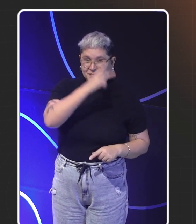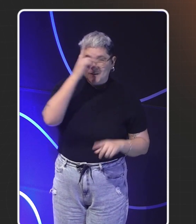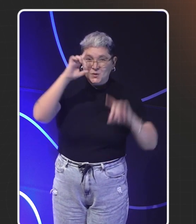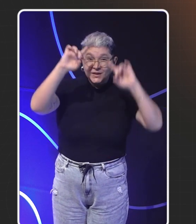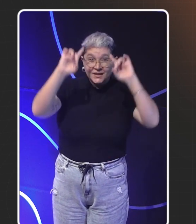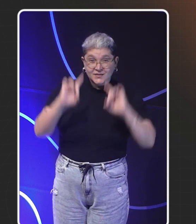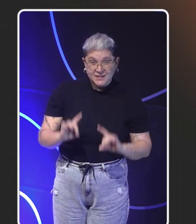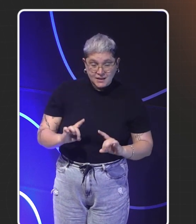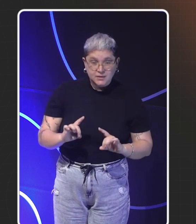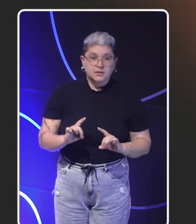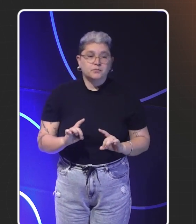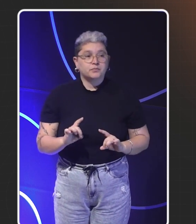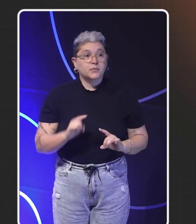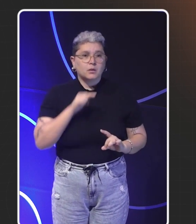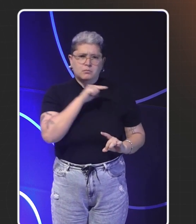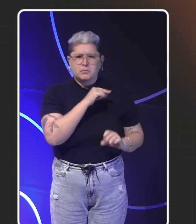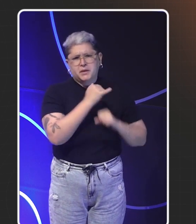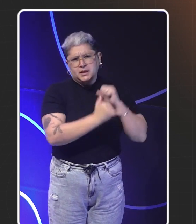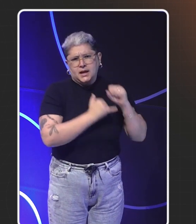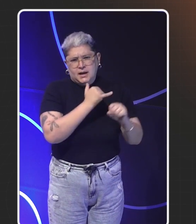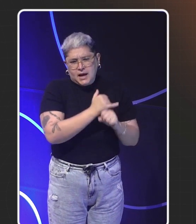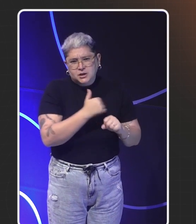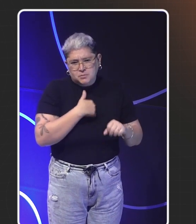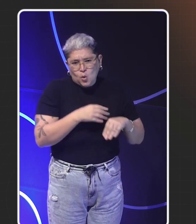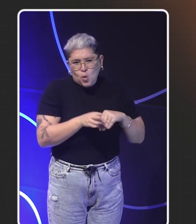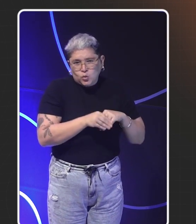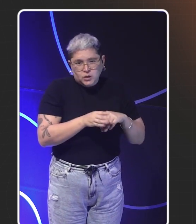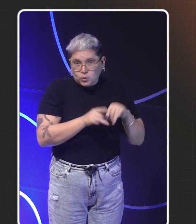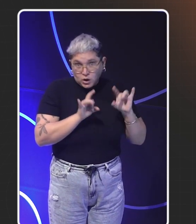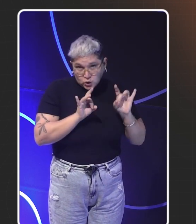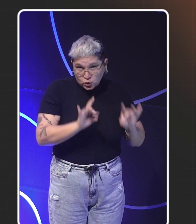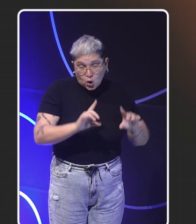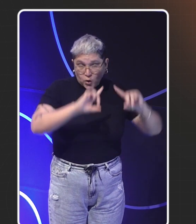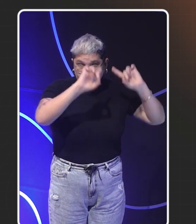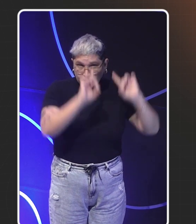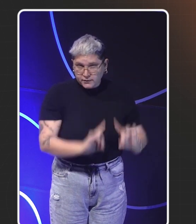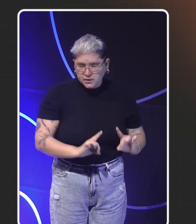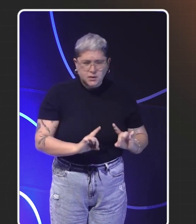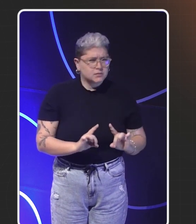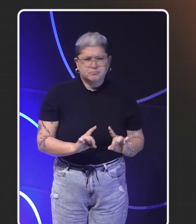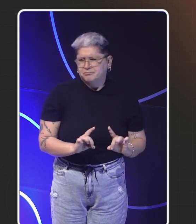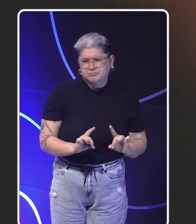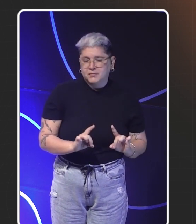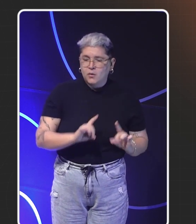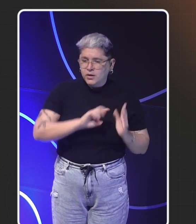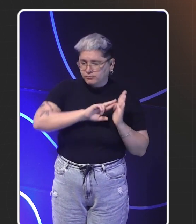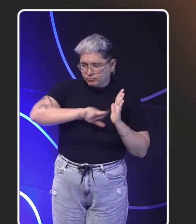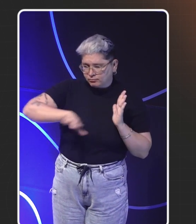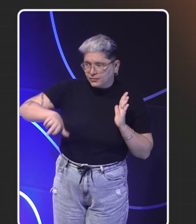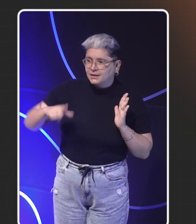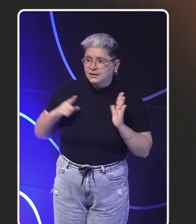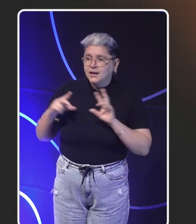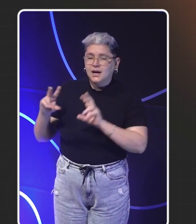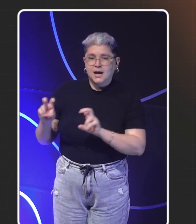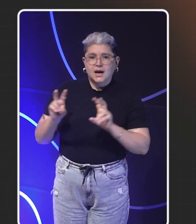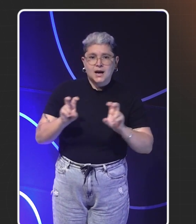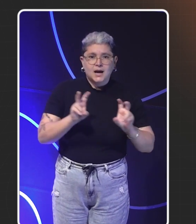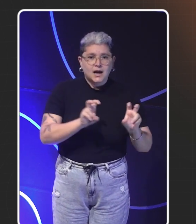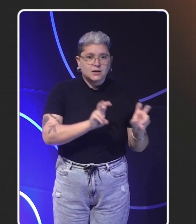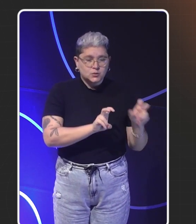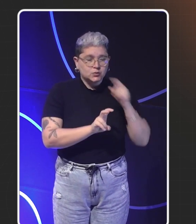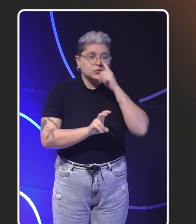meu conteúdo na internet não seja só sobre a minha deficiência, e eu posso falar sobre muitas coisas, né, todos nós